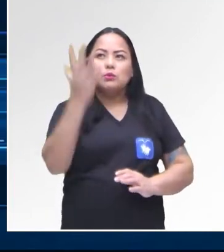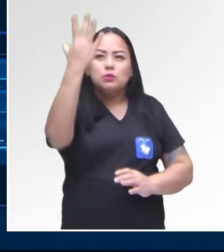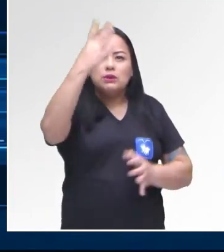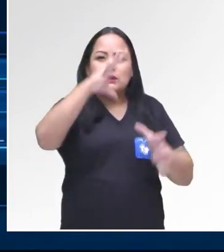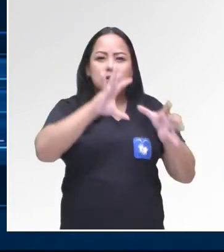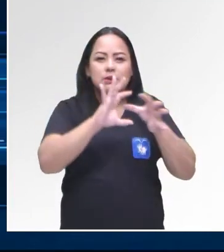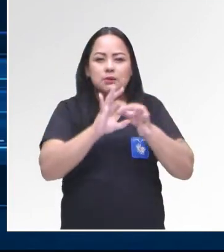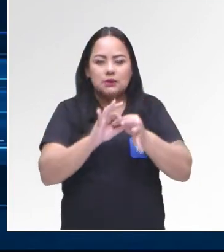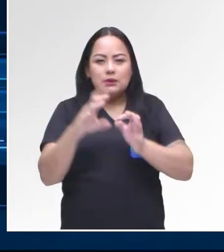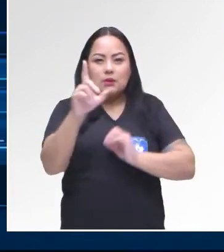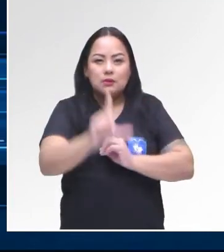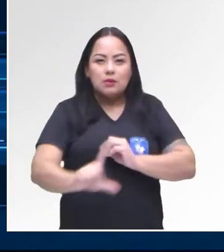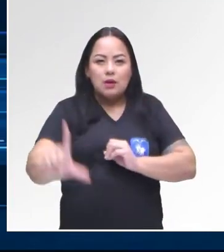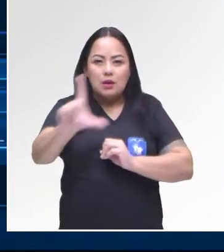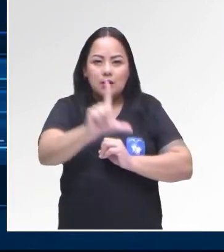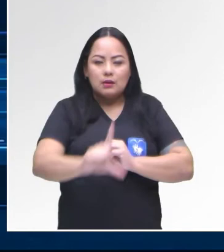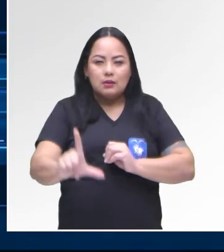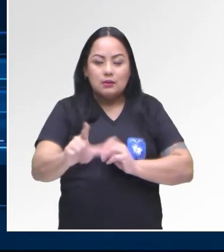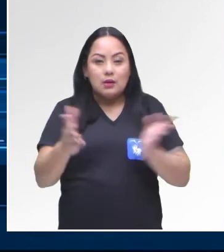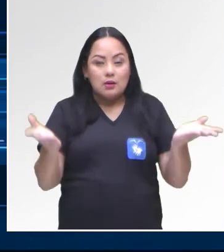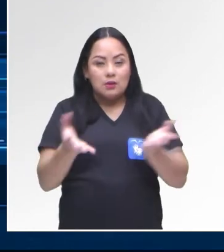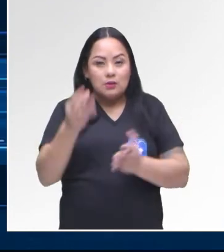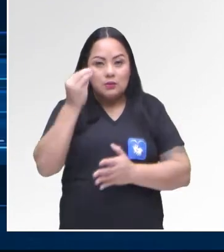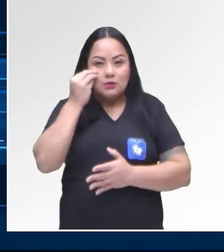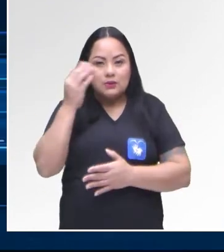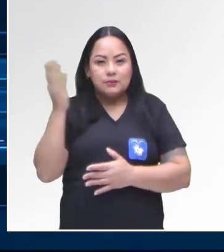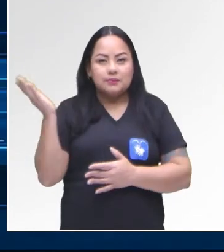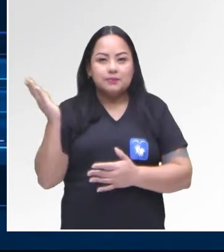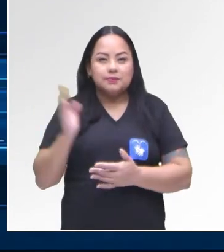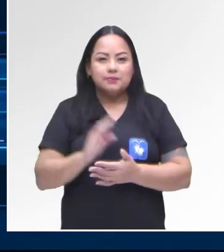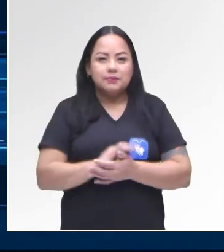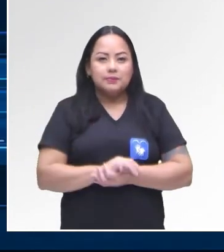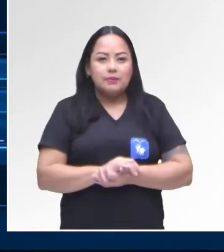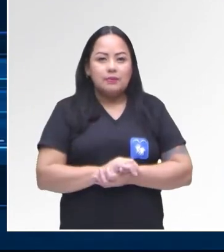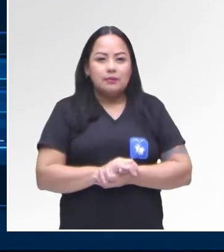literatura. Vamos analisar a letra.